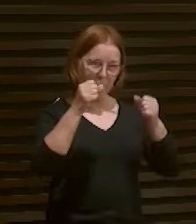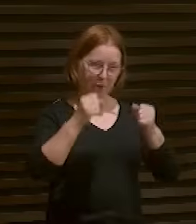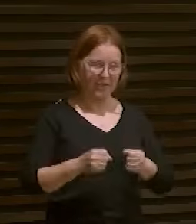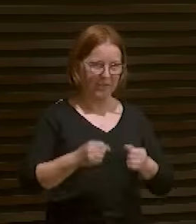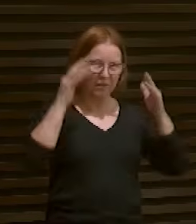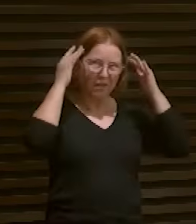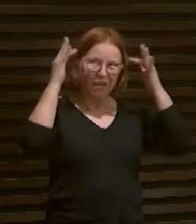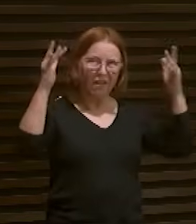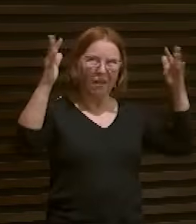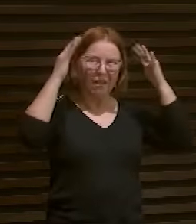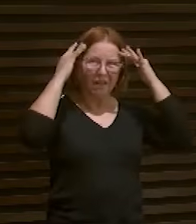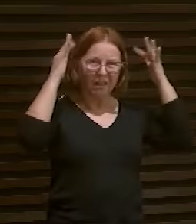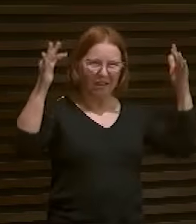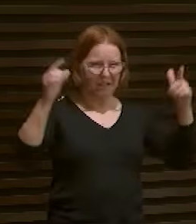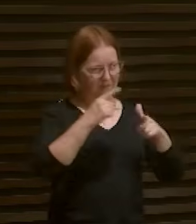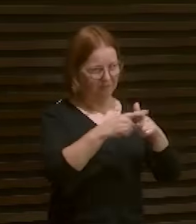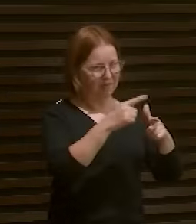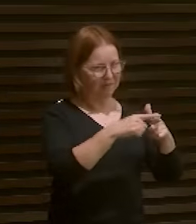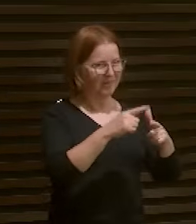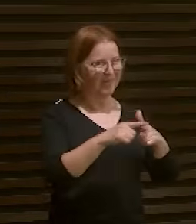meus irmãos, N situações.